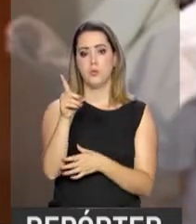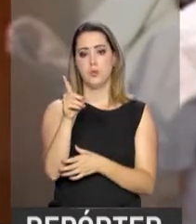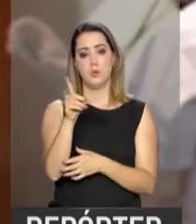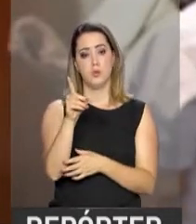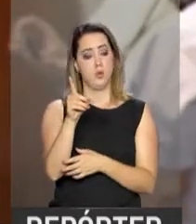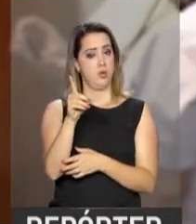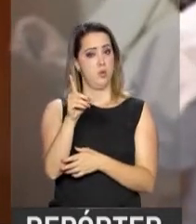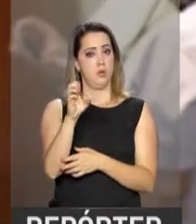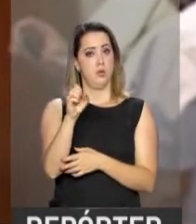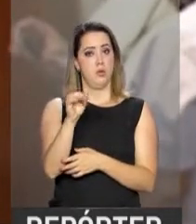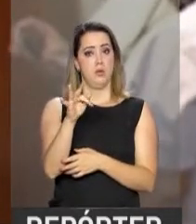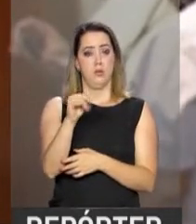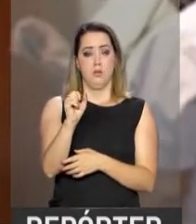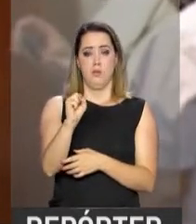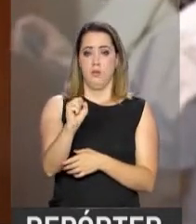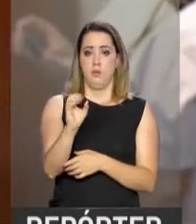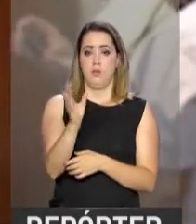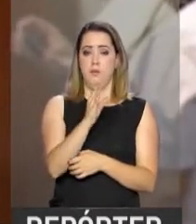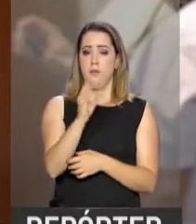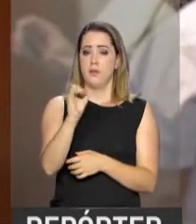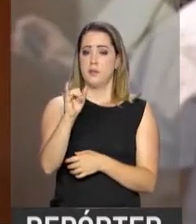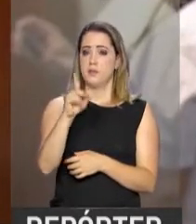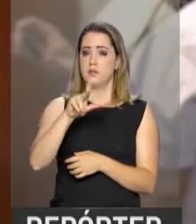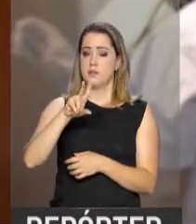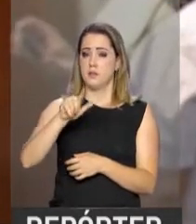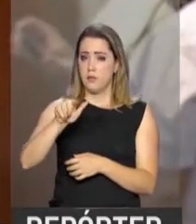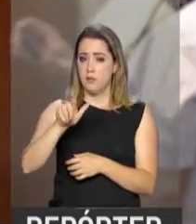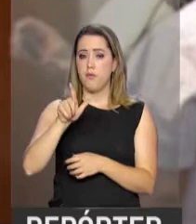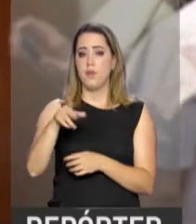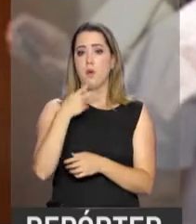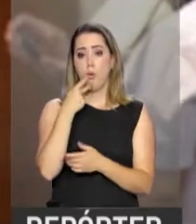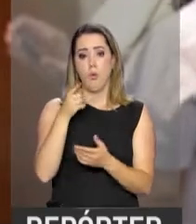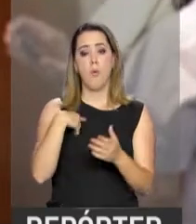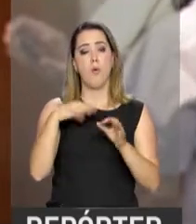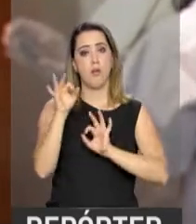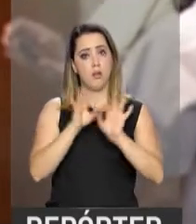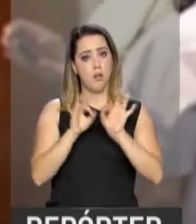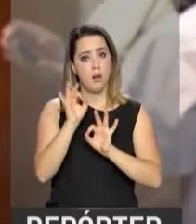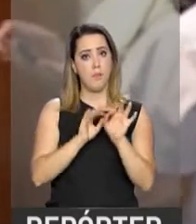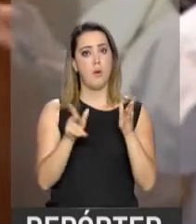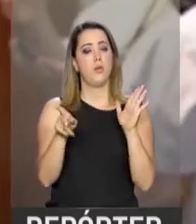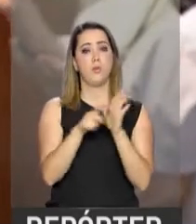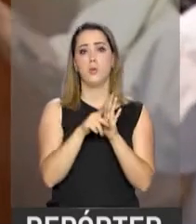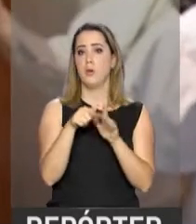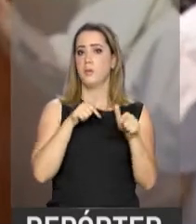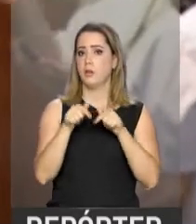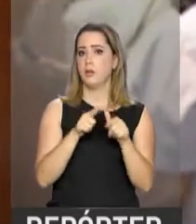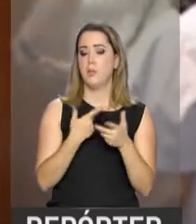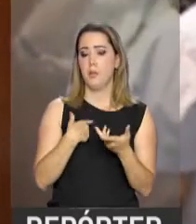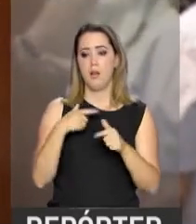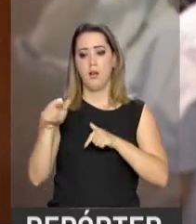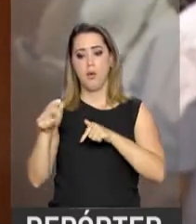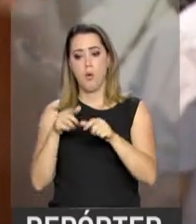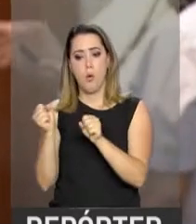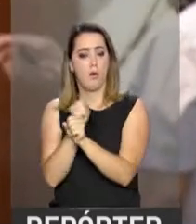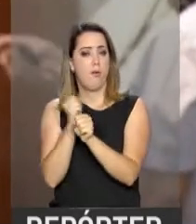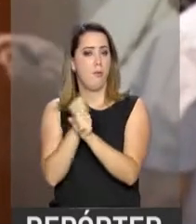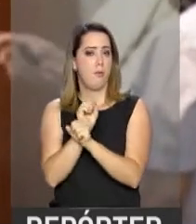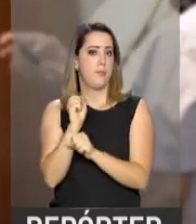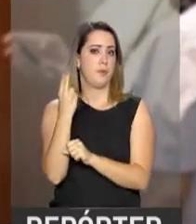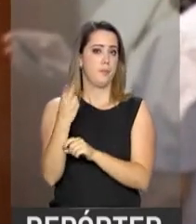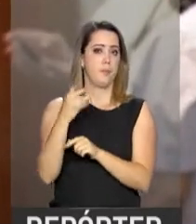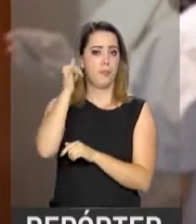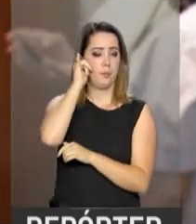resposta evacuando os locais que precisava coado fazer suas obras suas ações de